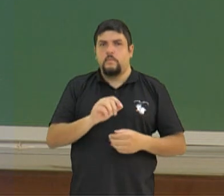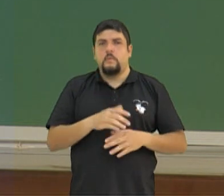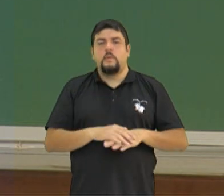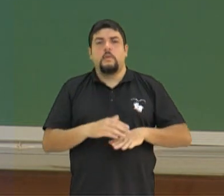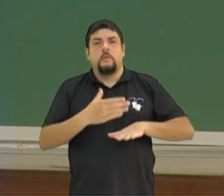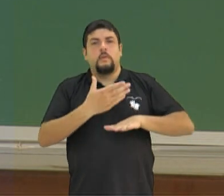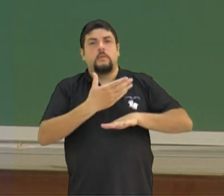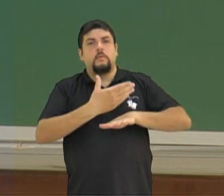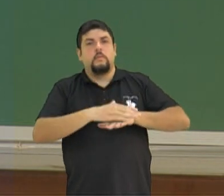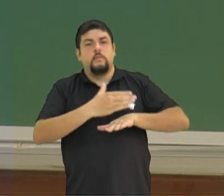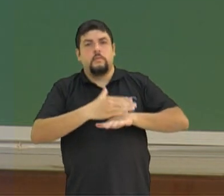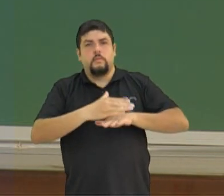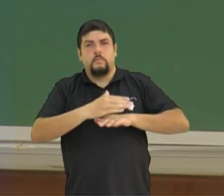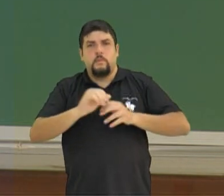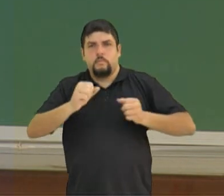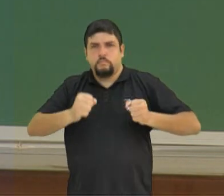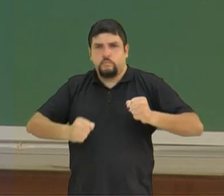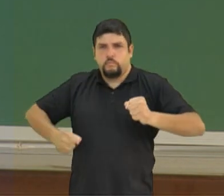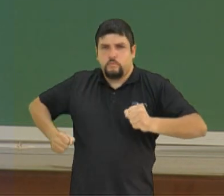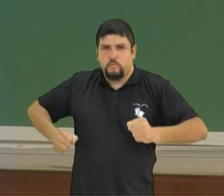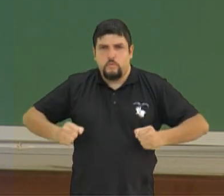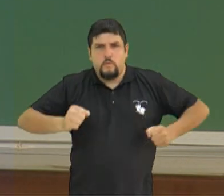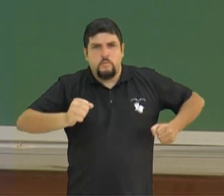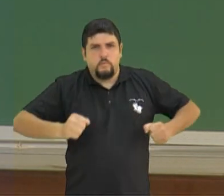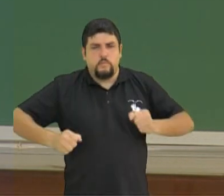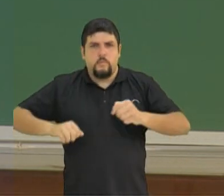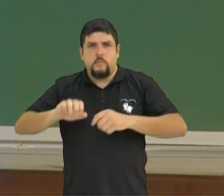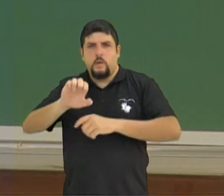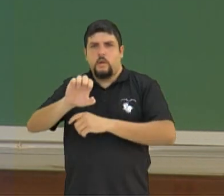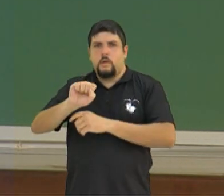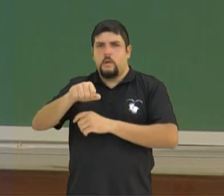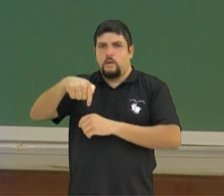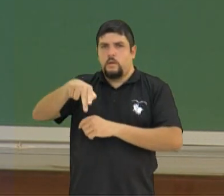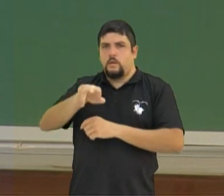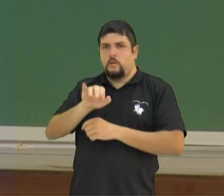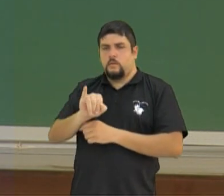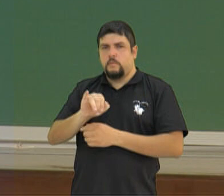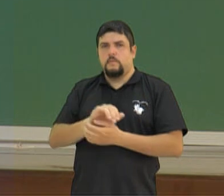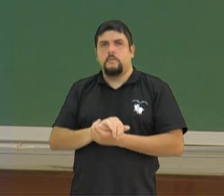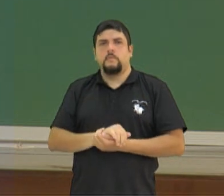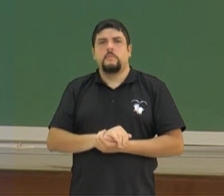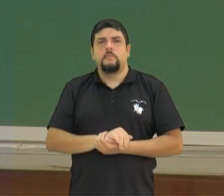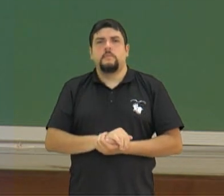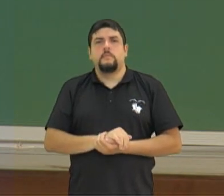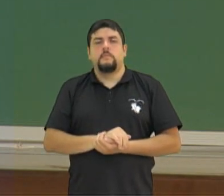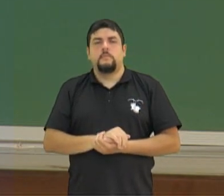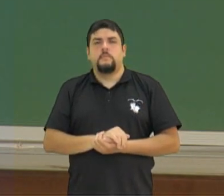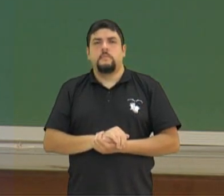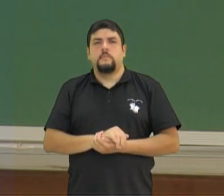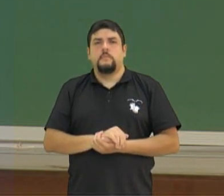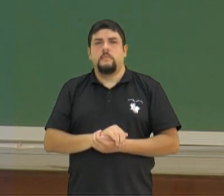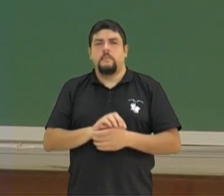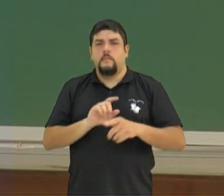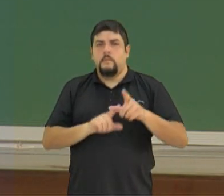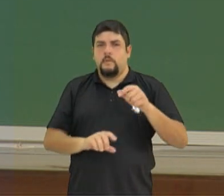de esqui, tá? Aqui na segunda imagem, a letra C, balé.